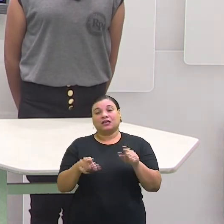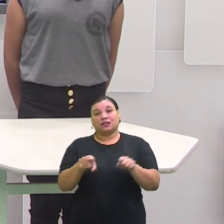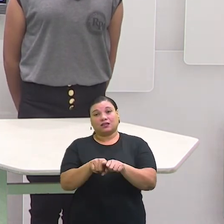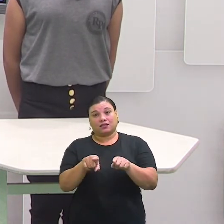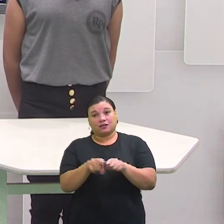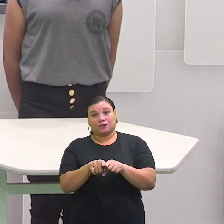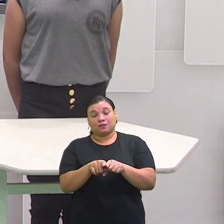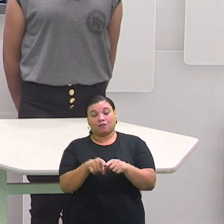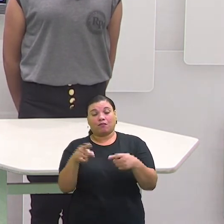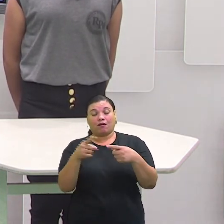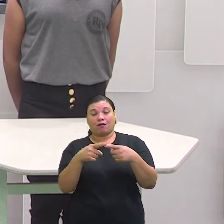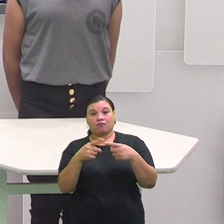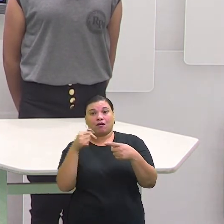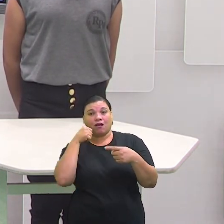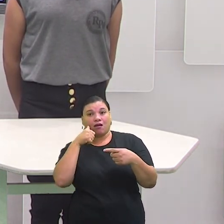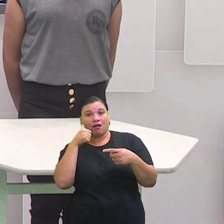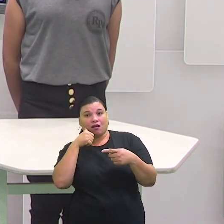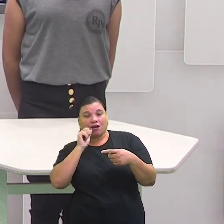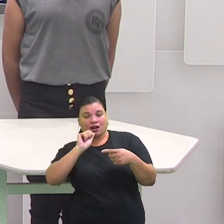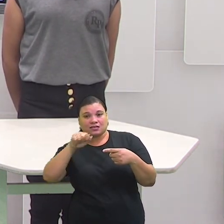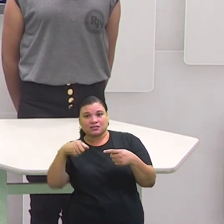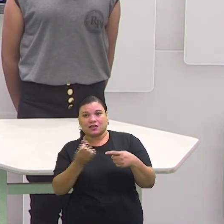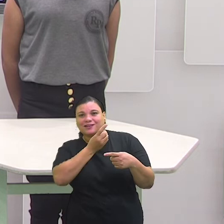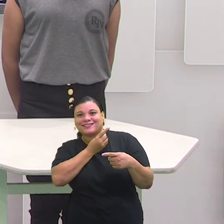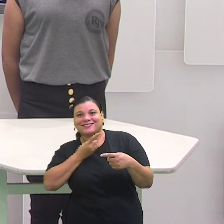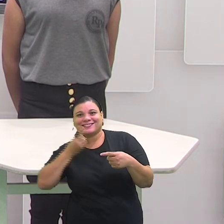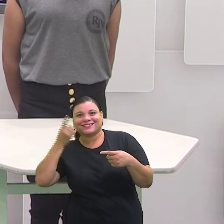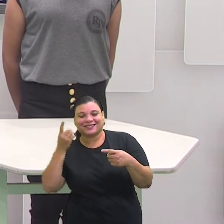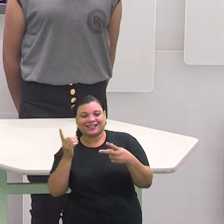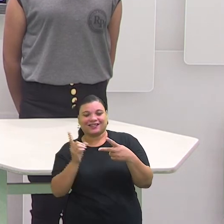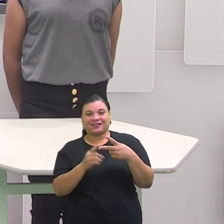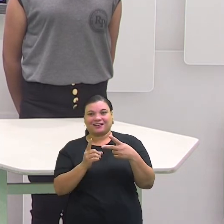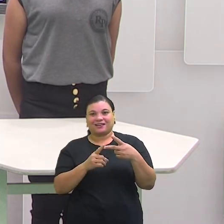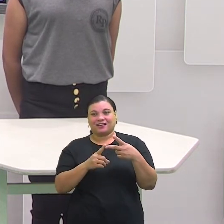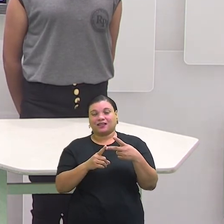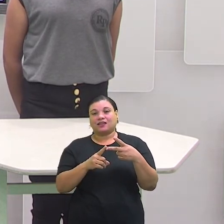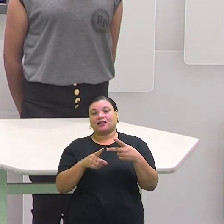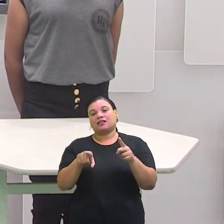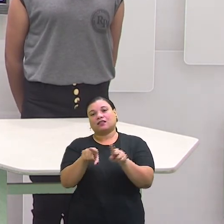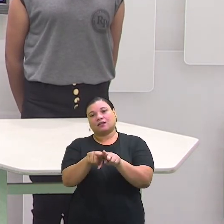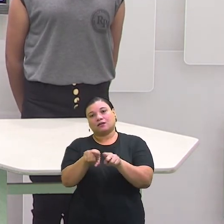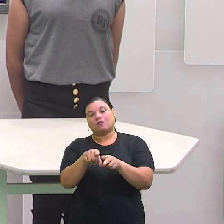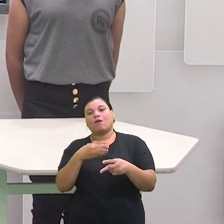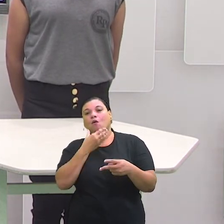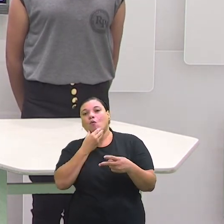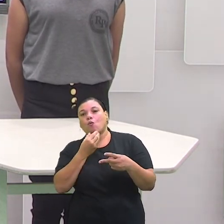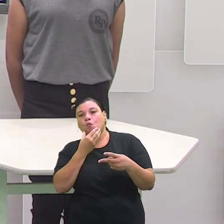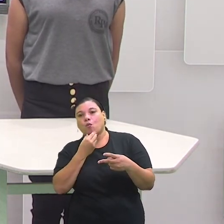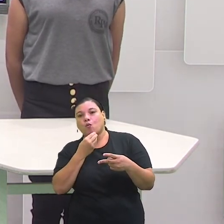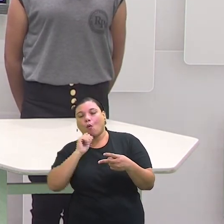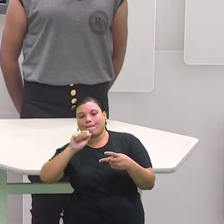Daniele e Fabrini. Daniele, tá, gente? Daniela, isso, desculpa, pessoal.